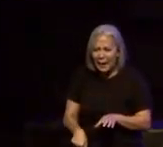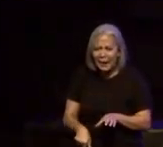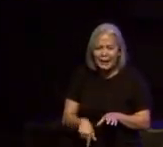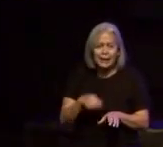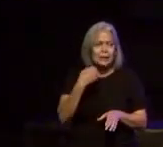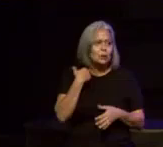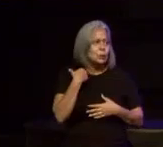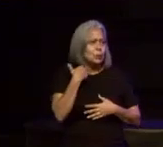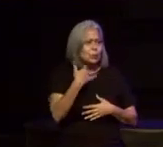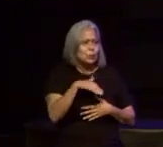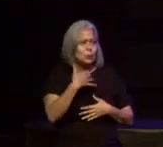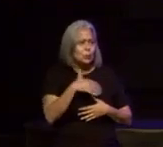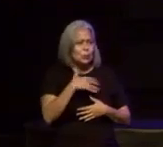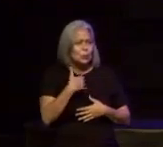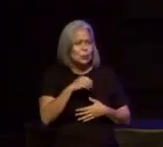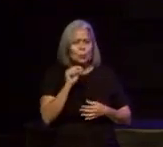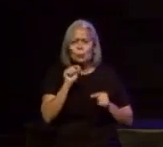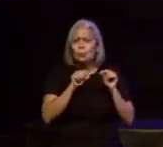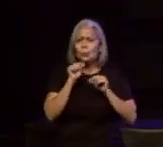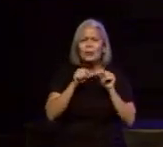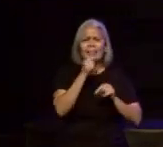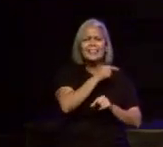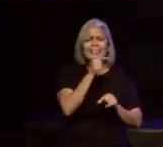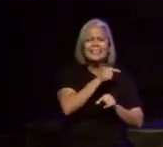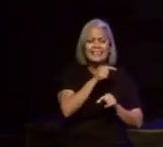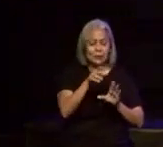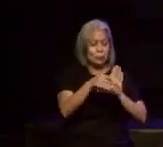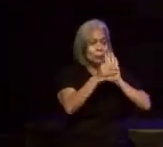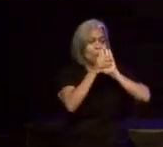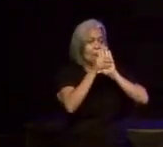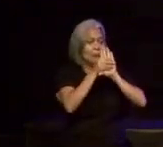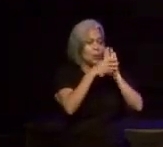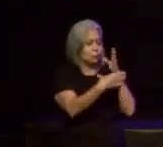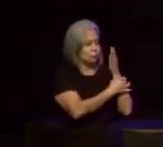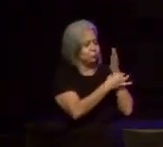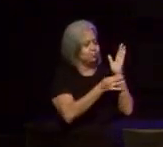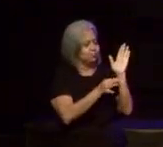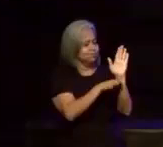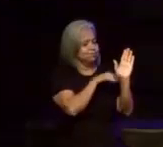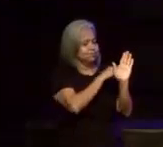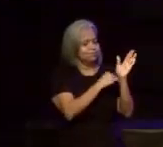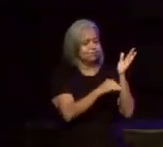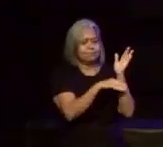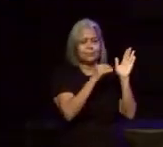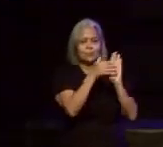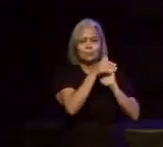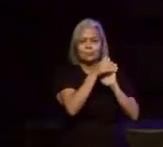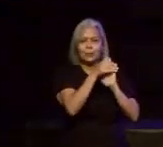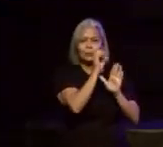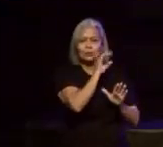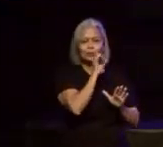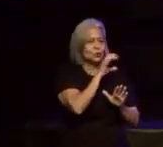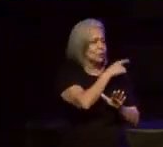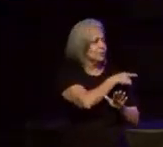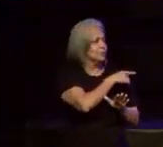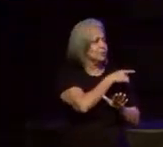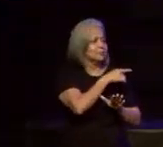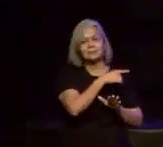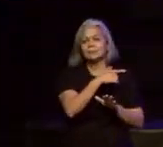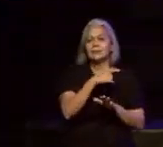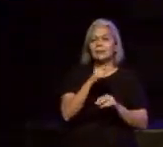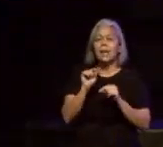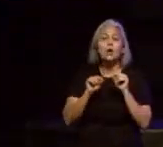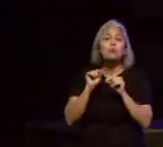comigo. E o que, que é isso? Uma mão, um pé arrancado no corpo. Serve para quê?